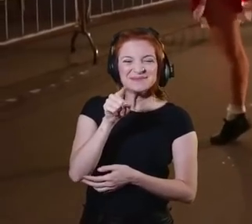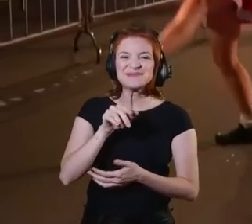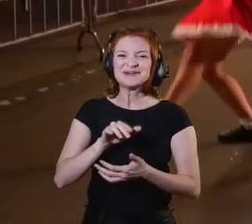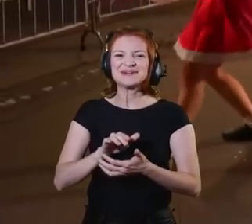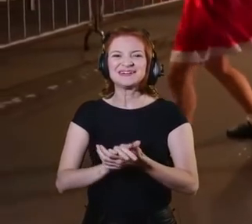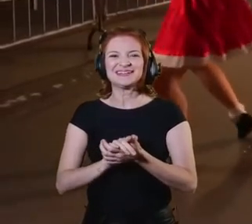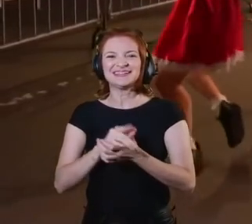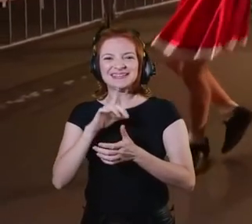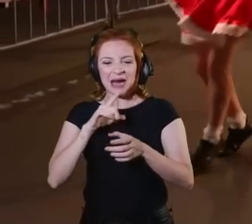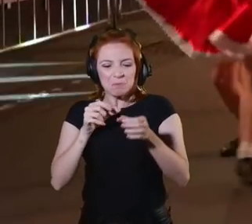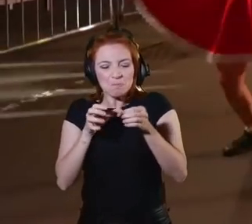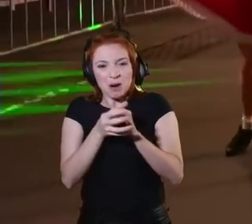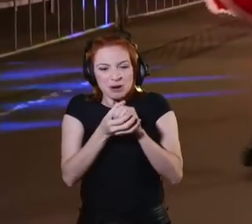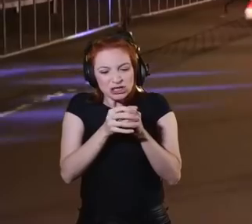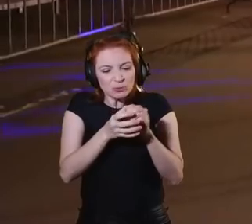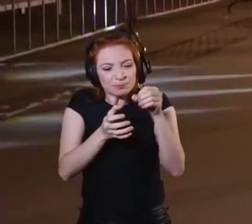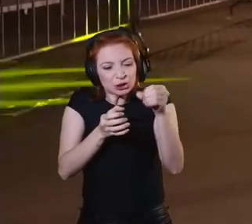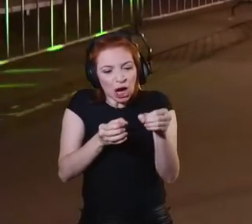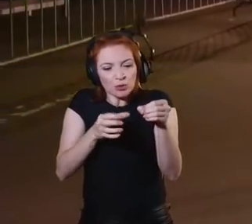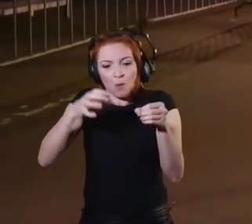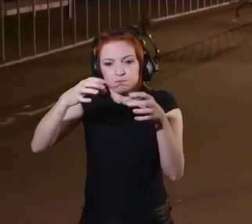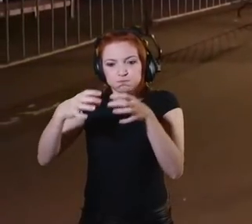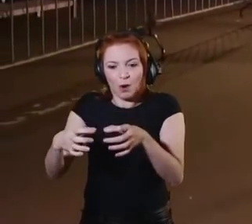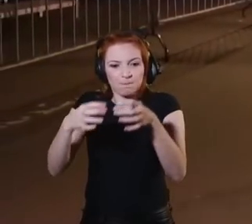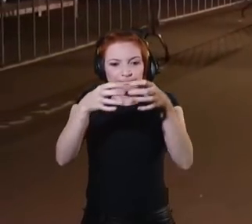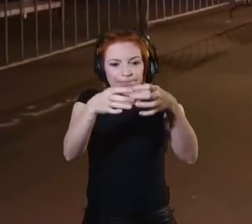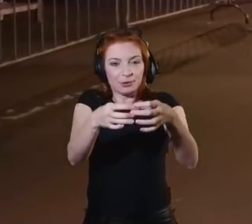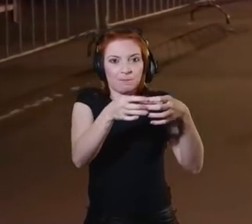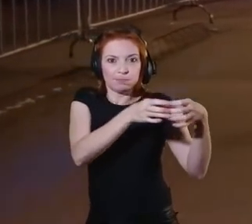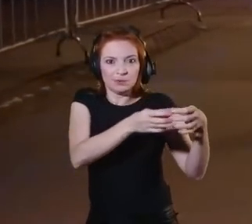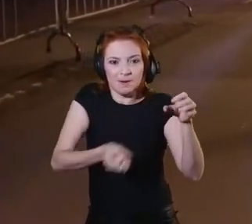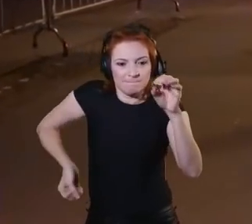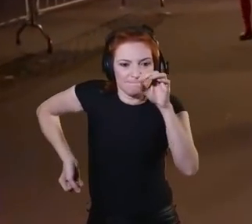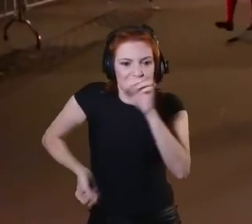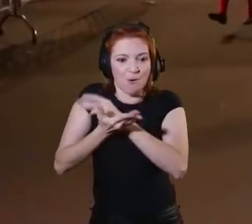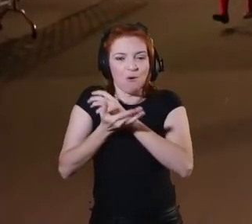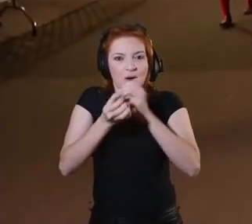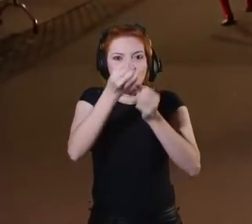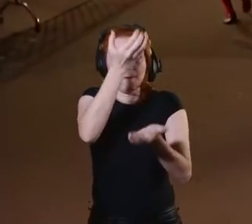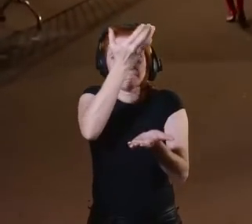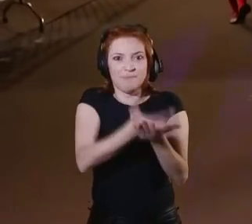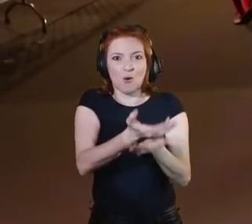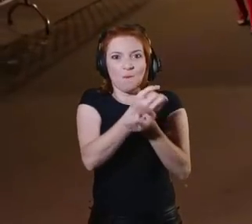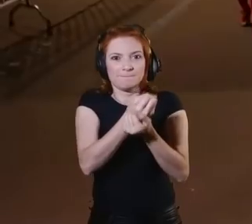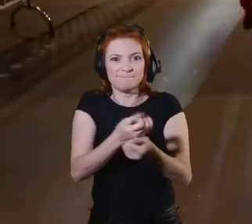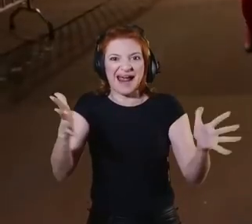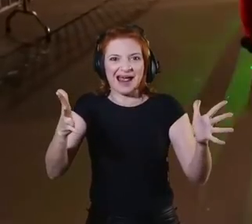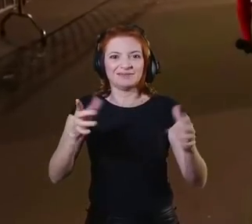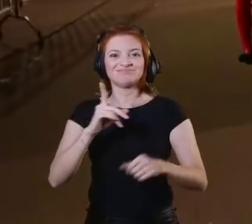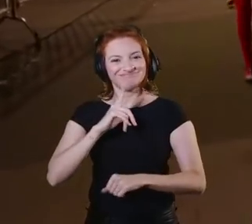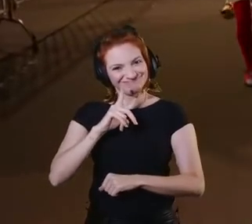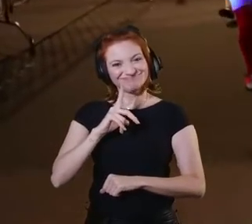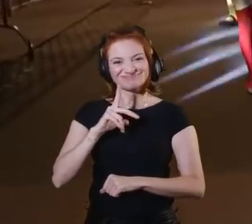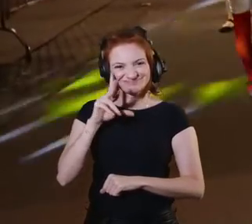Que bota o balinho no meio, as bochas no lado e atira, né? Essa era muito mais perigosa mesmo.